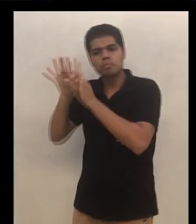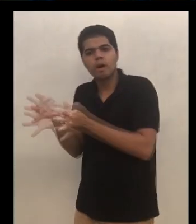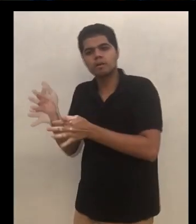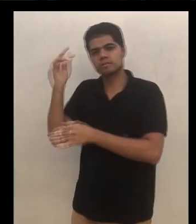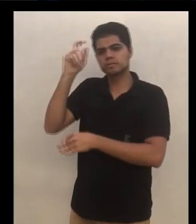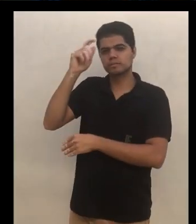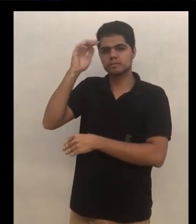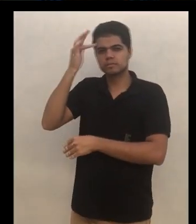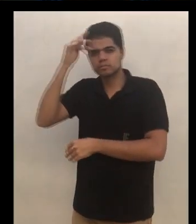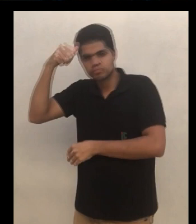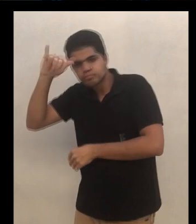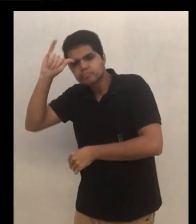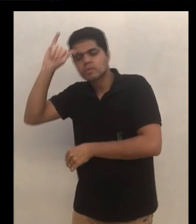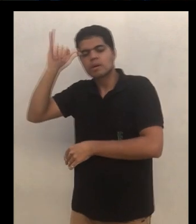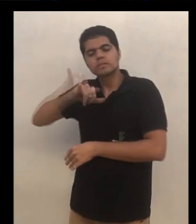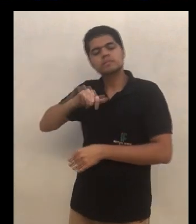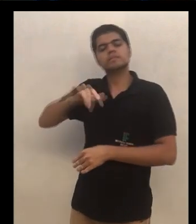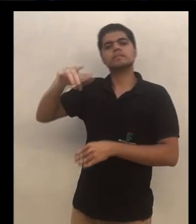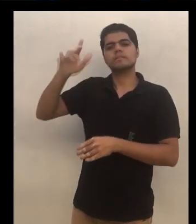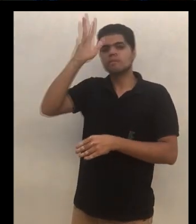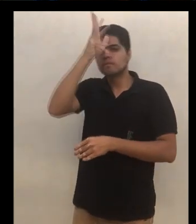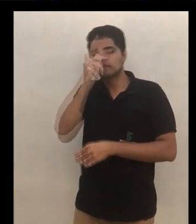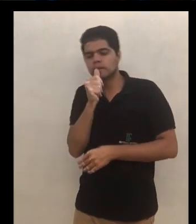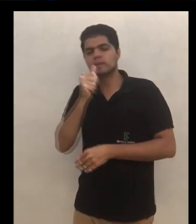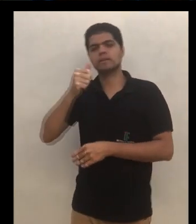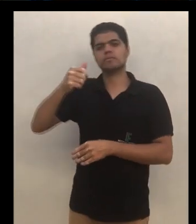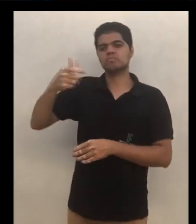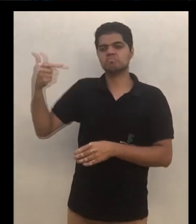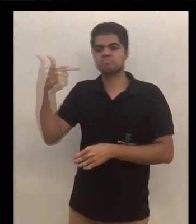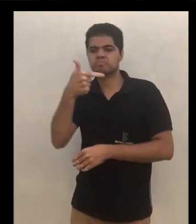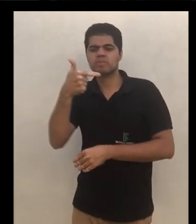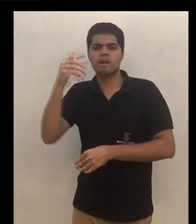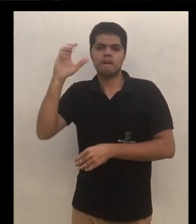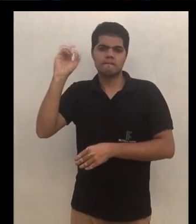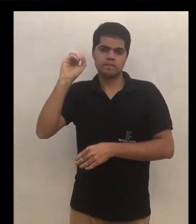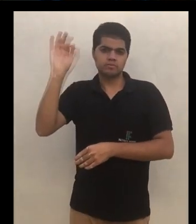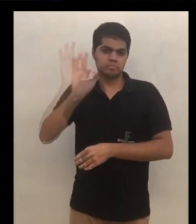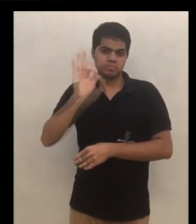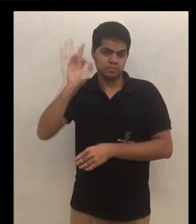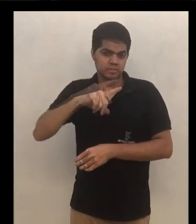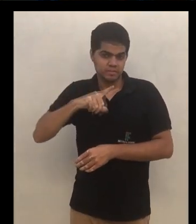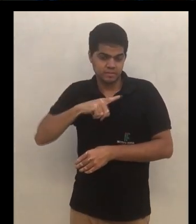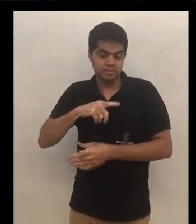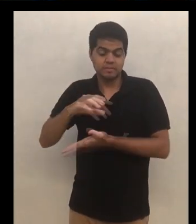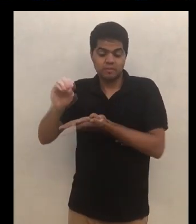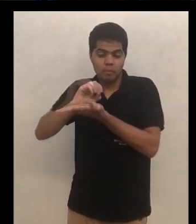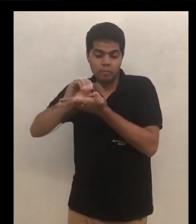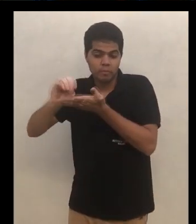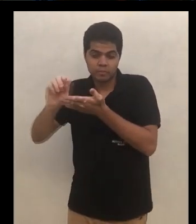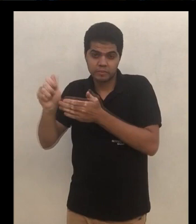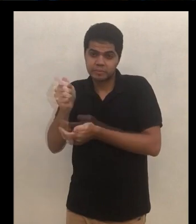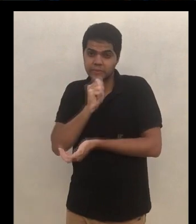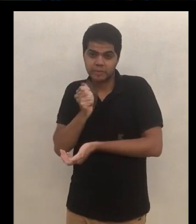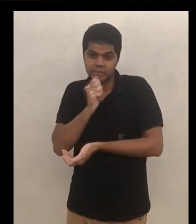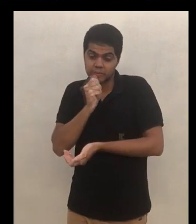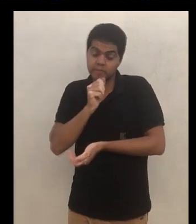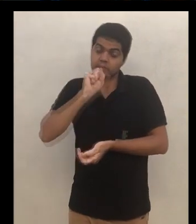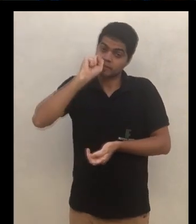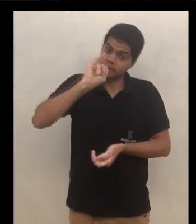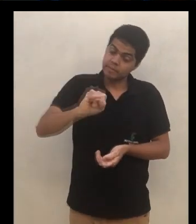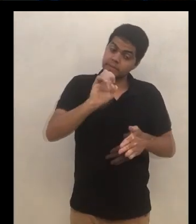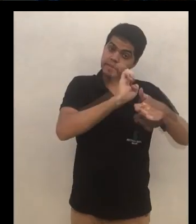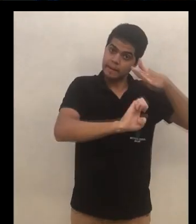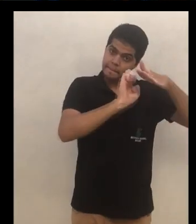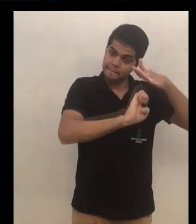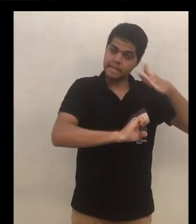de 20% de animais, de 20% de alimentos que não sejam orgânicos na criação. Isso se aprovado pela